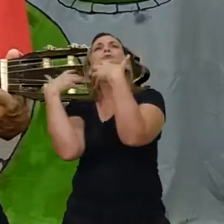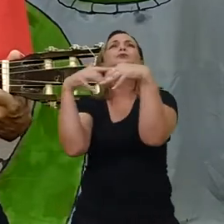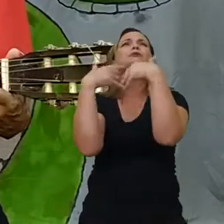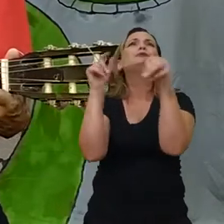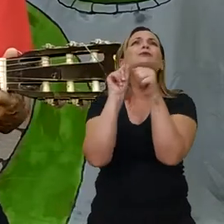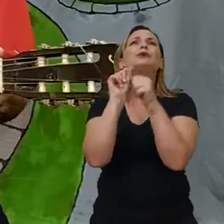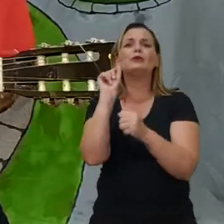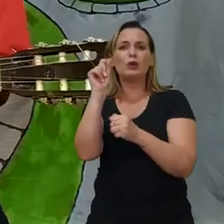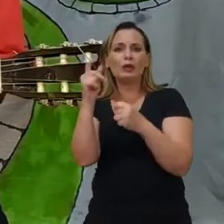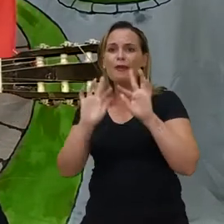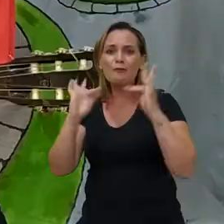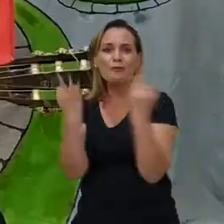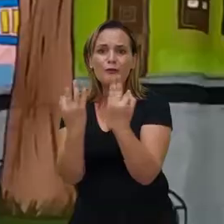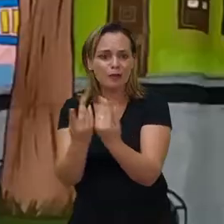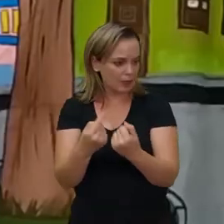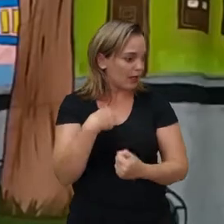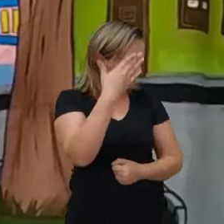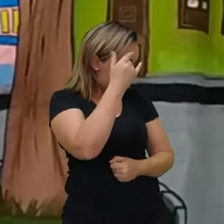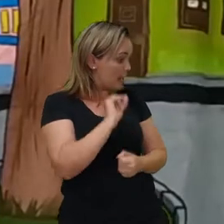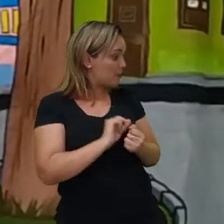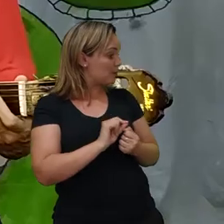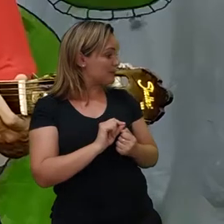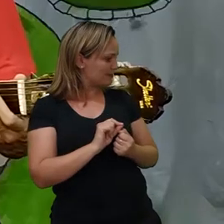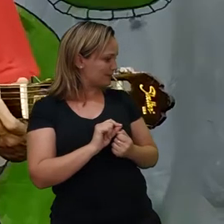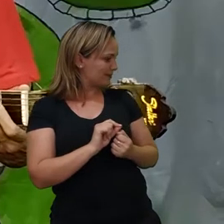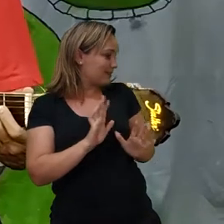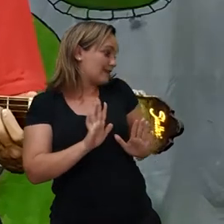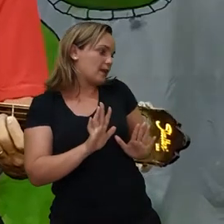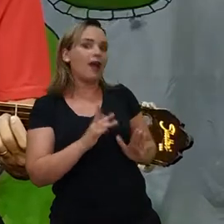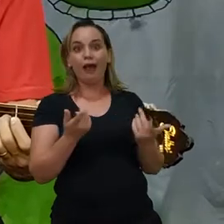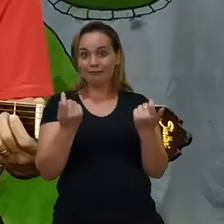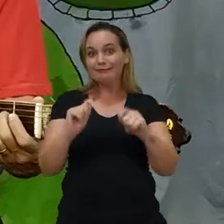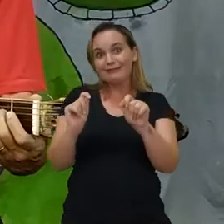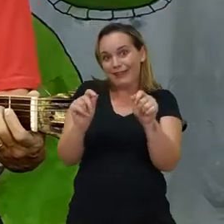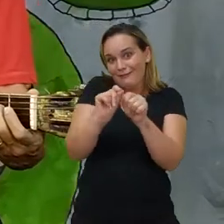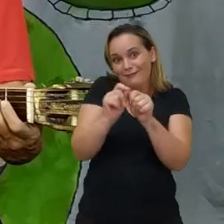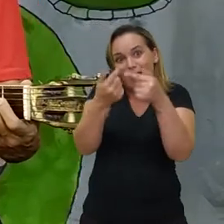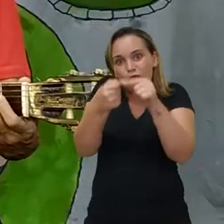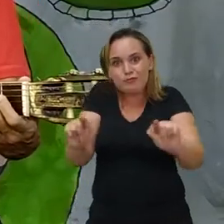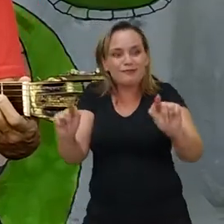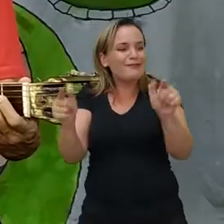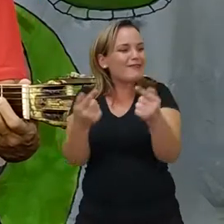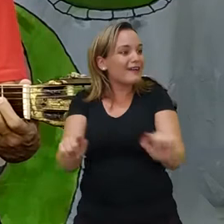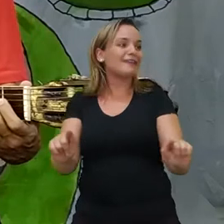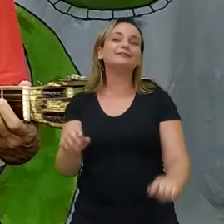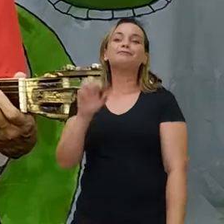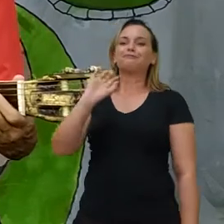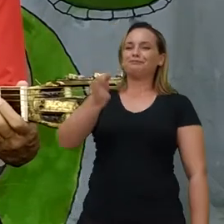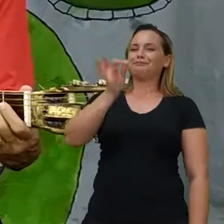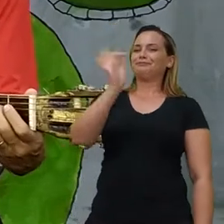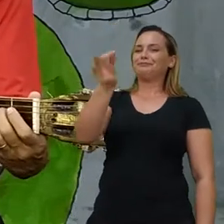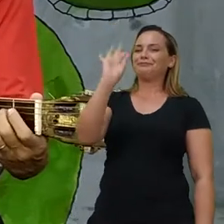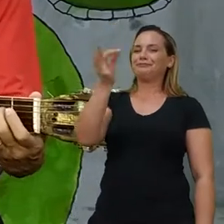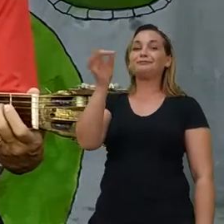tantos parentes? Hein, Celso, tem alguma ideia? Oh, podia fazer um churrasco, né? Isso mesmo! E então